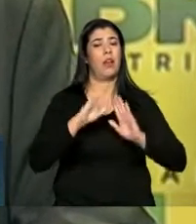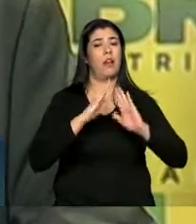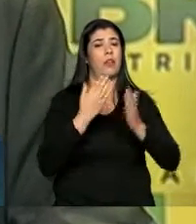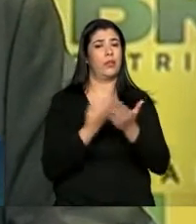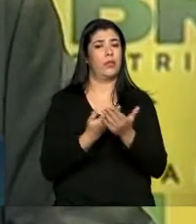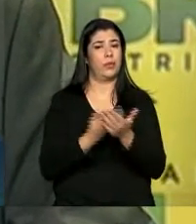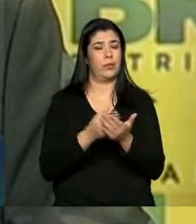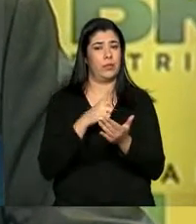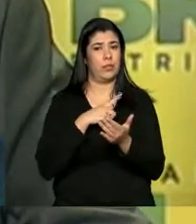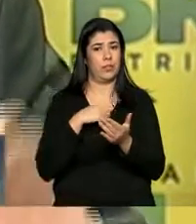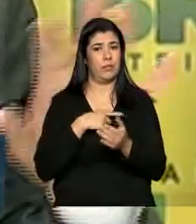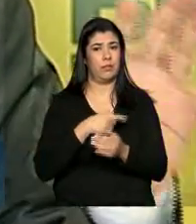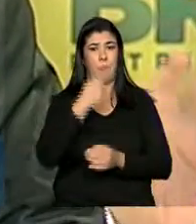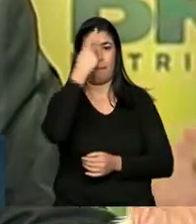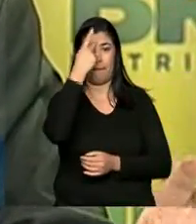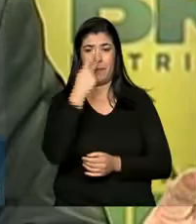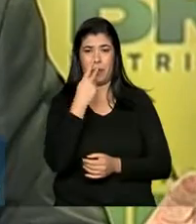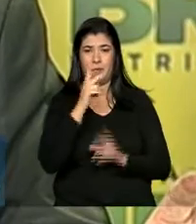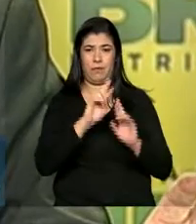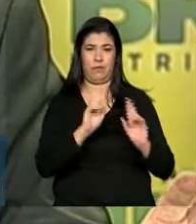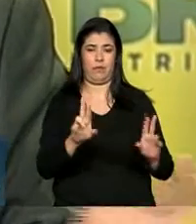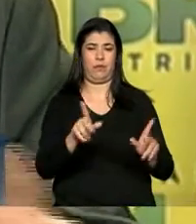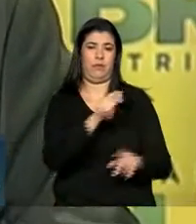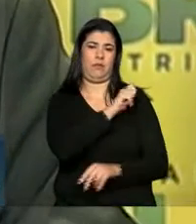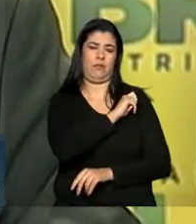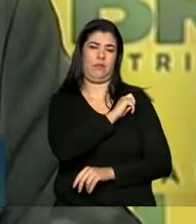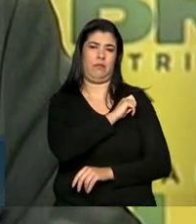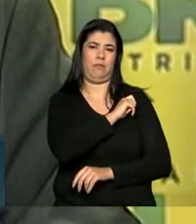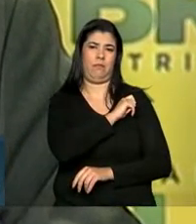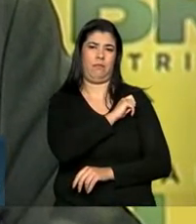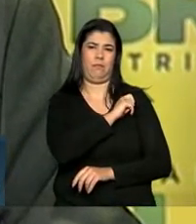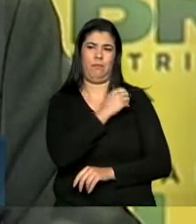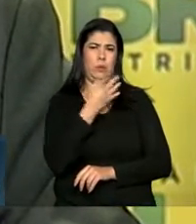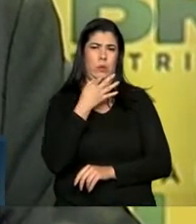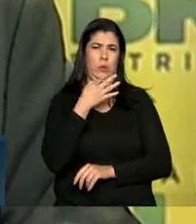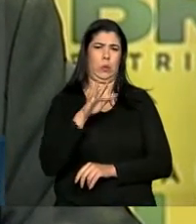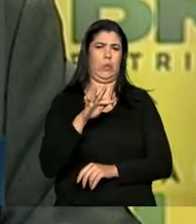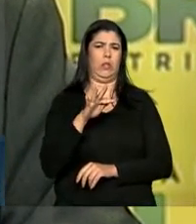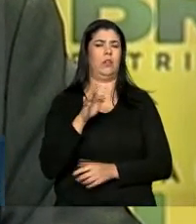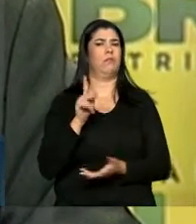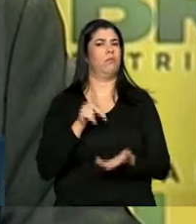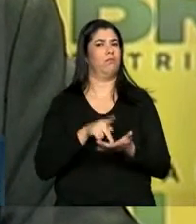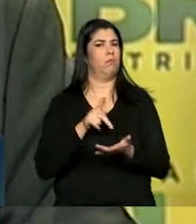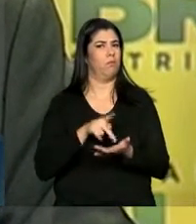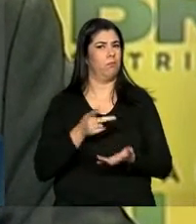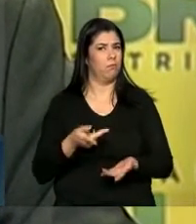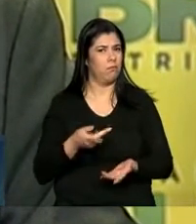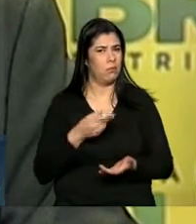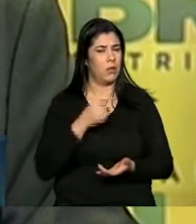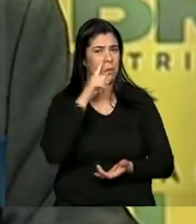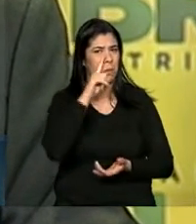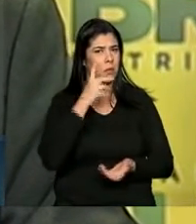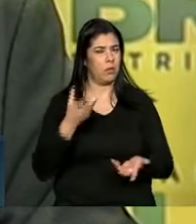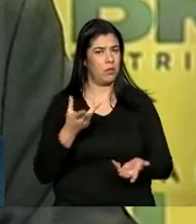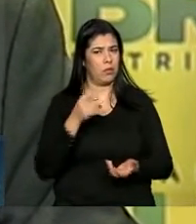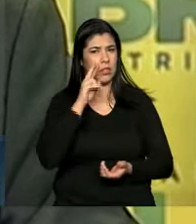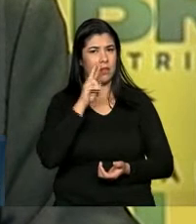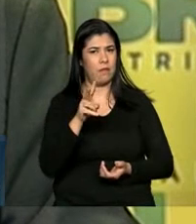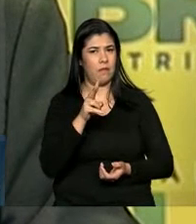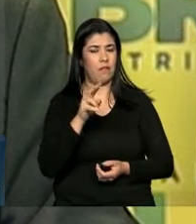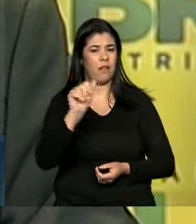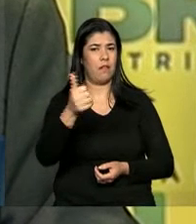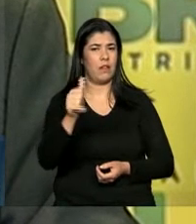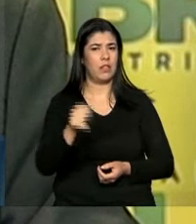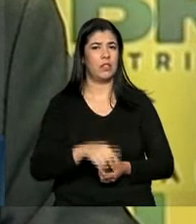alunos diferentes. Desconhecer isso é sério. Vejam o gradiente de 611